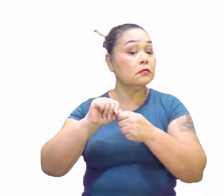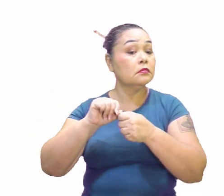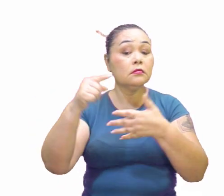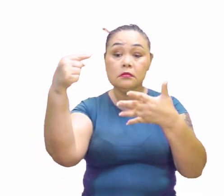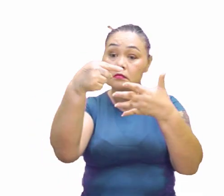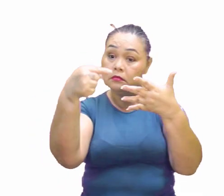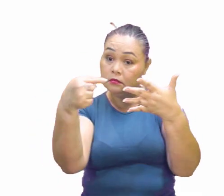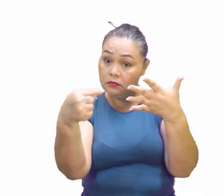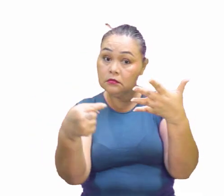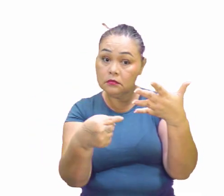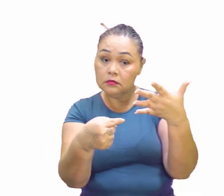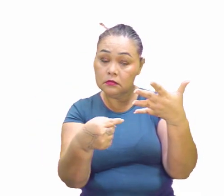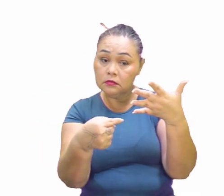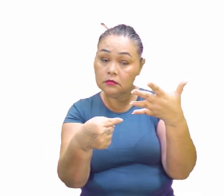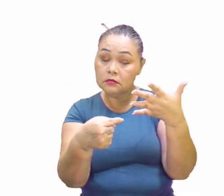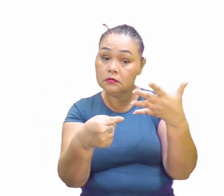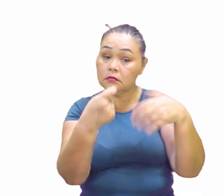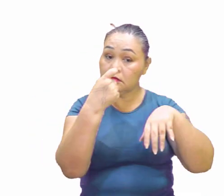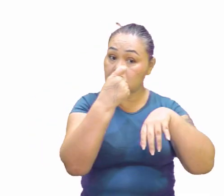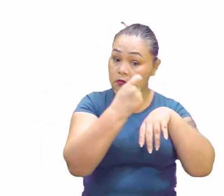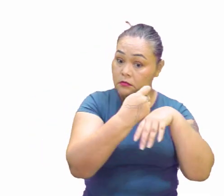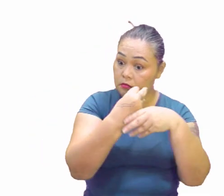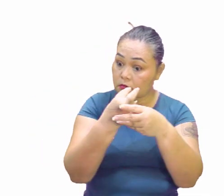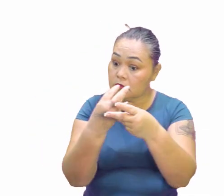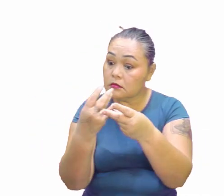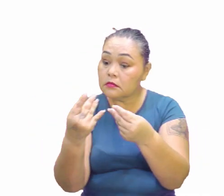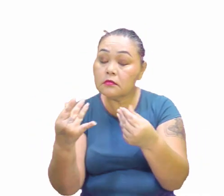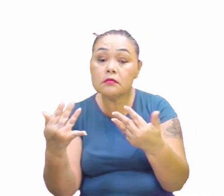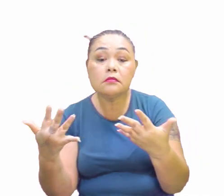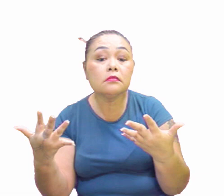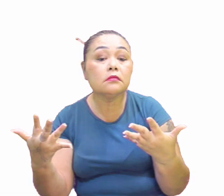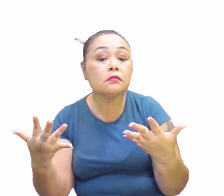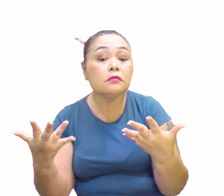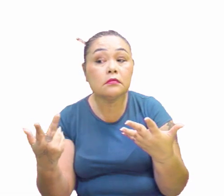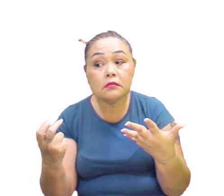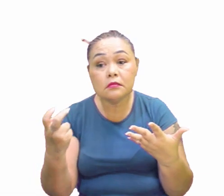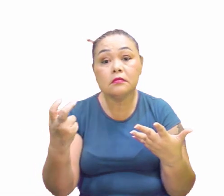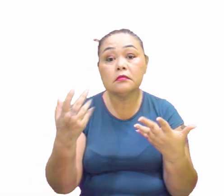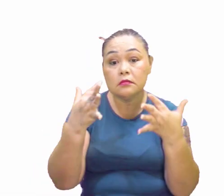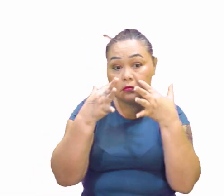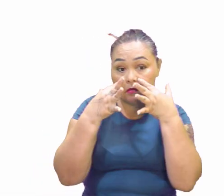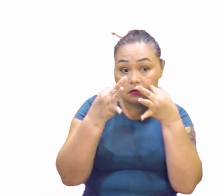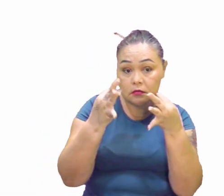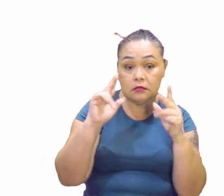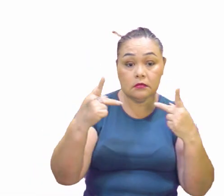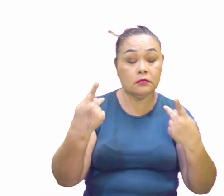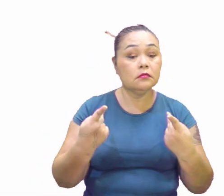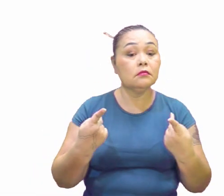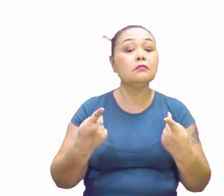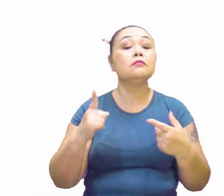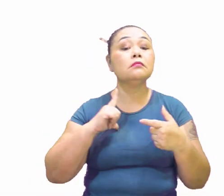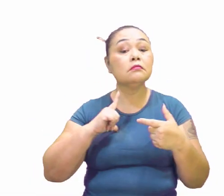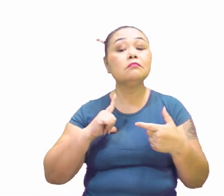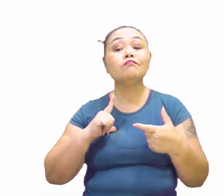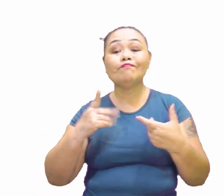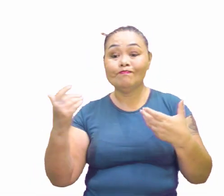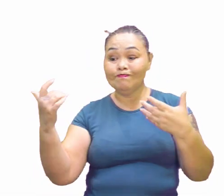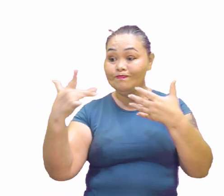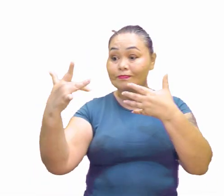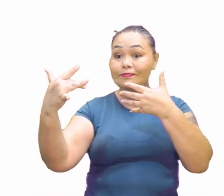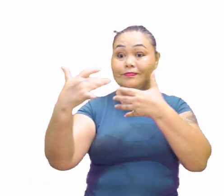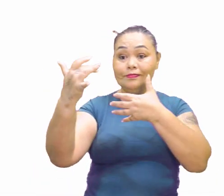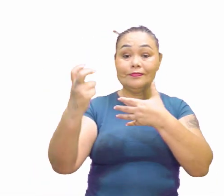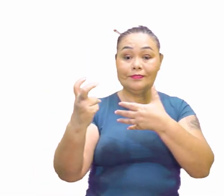ainda destacar que os aspectos concretos e abstratos da realidade humana são afetados